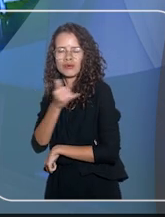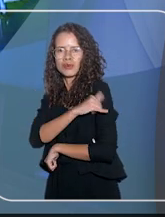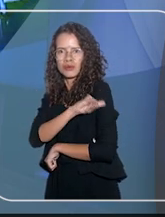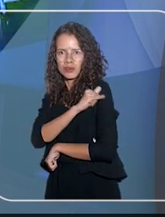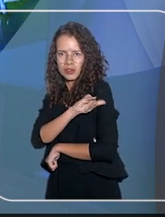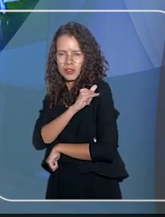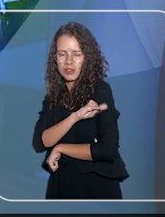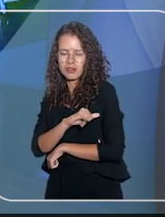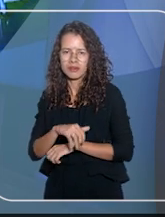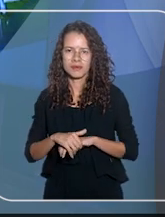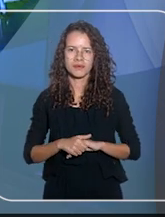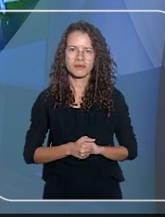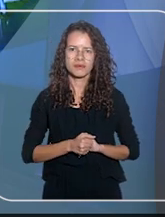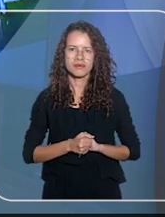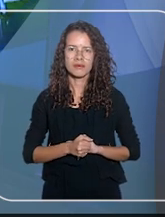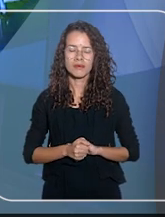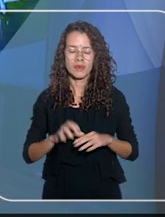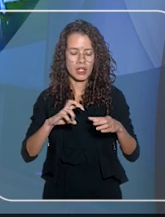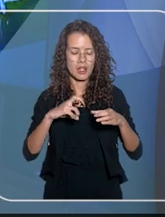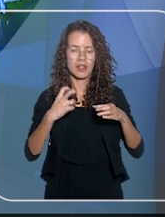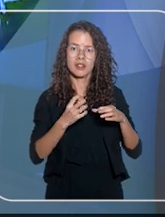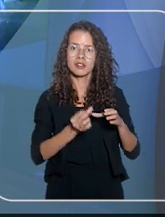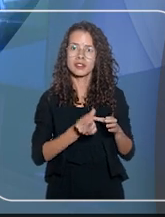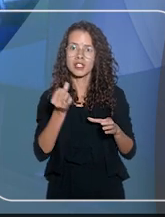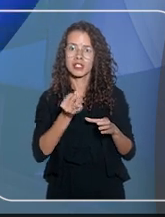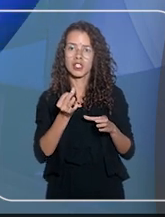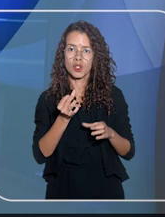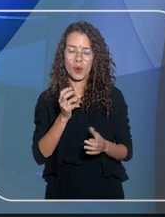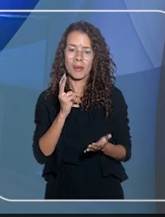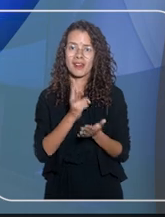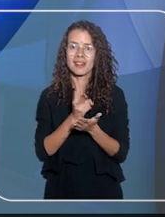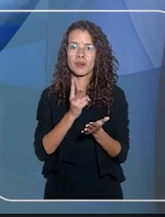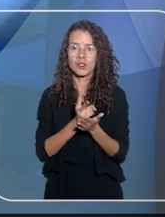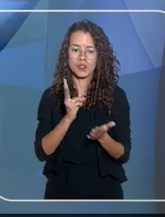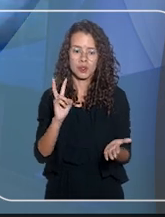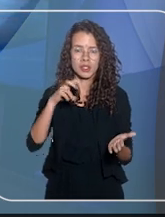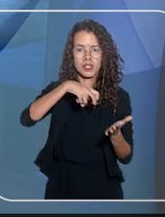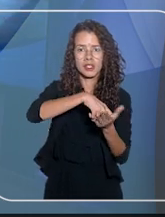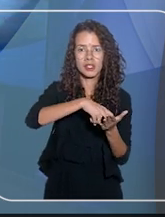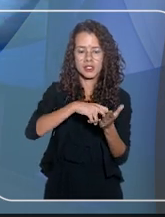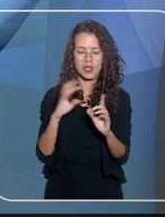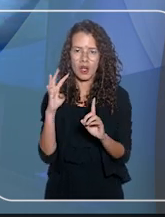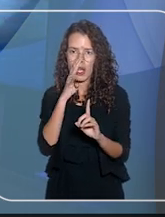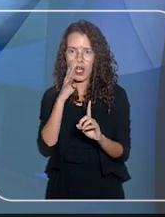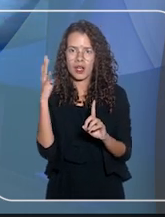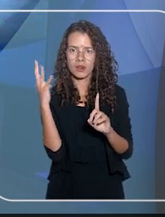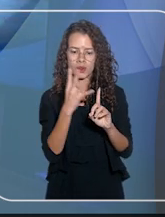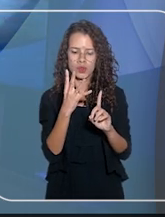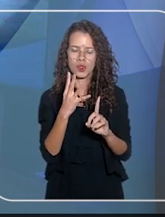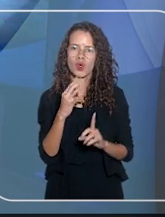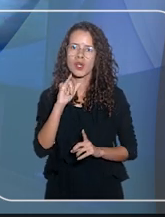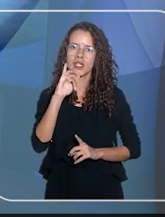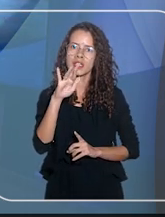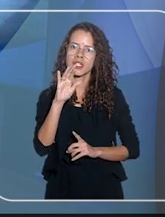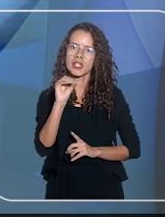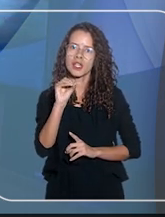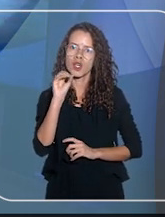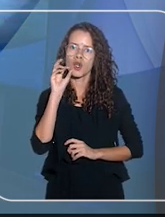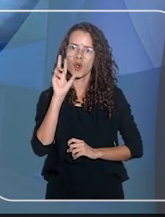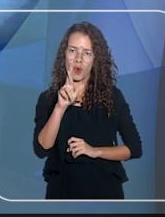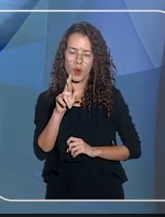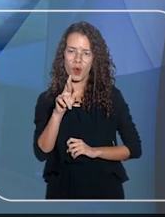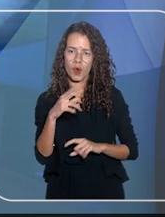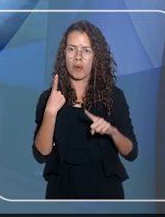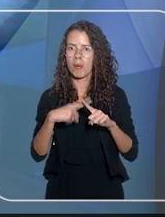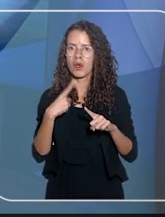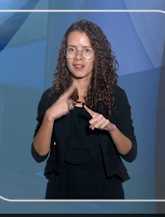presídio estadual no Rio de Janeiro. E na sexta turma foi mantida a ação penal contra o jogador Igor Aquino da